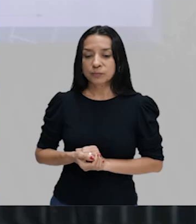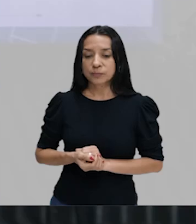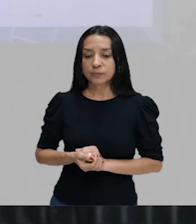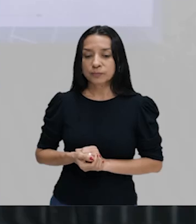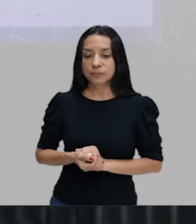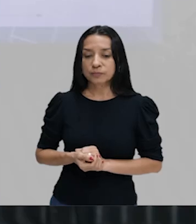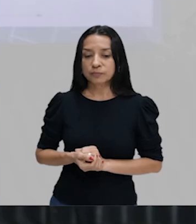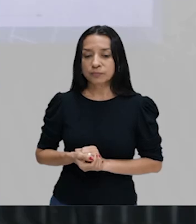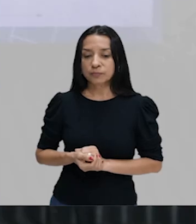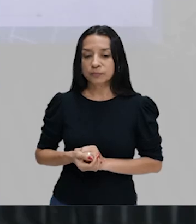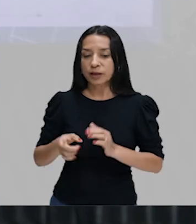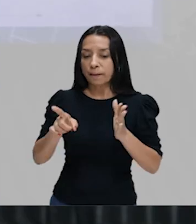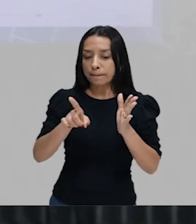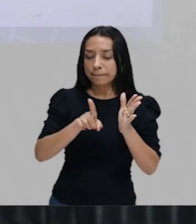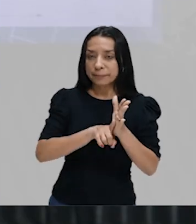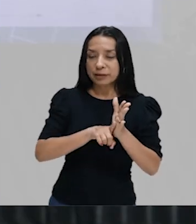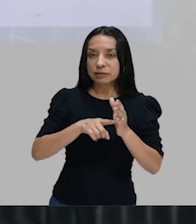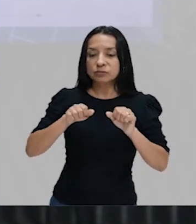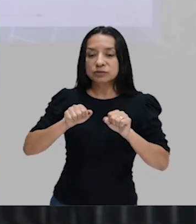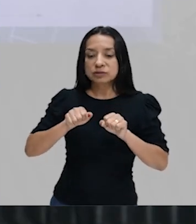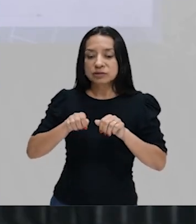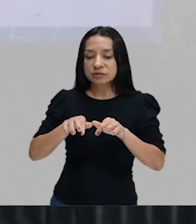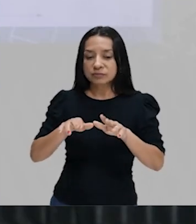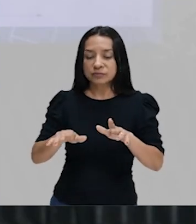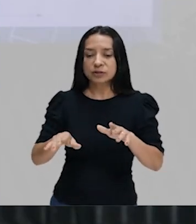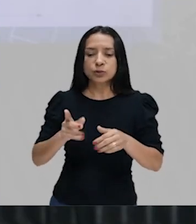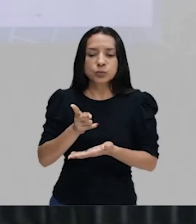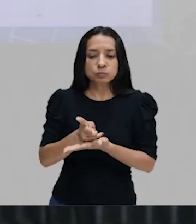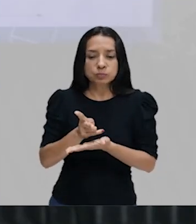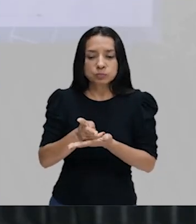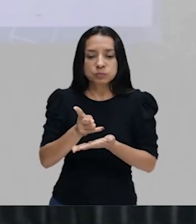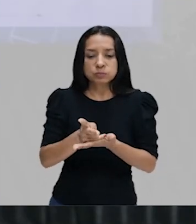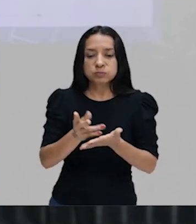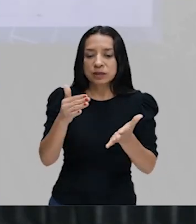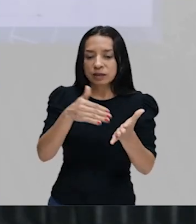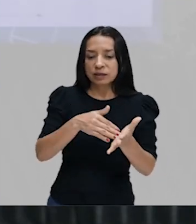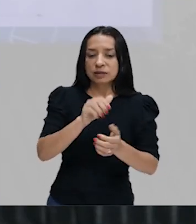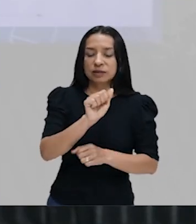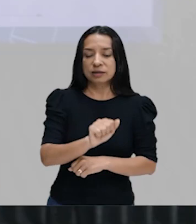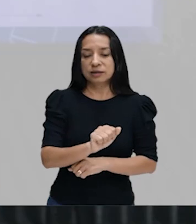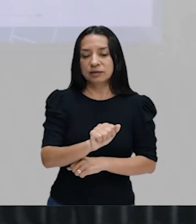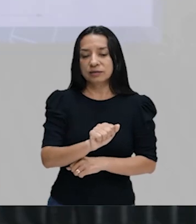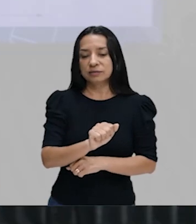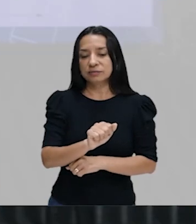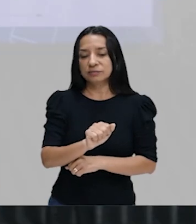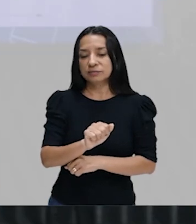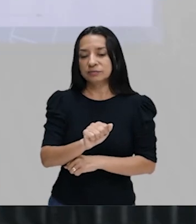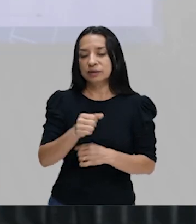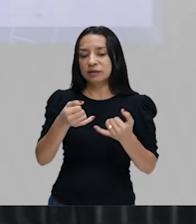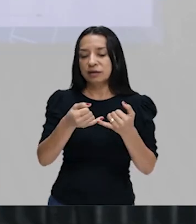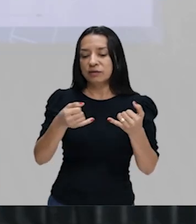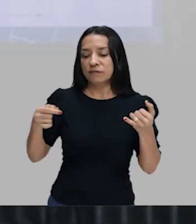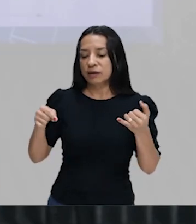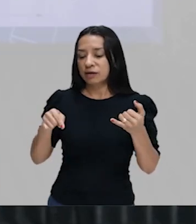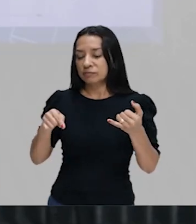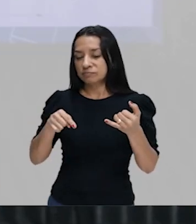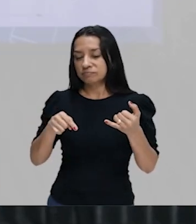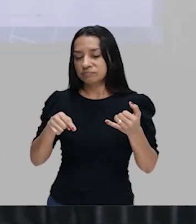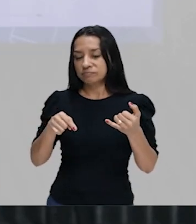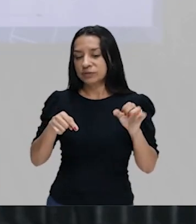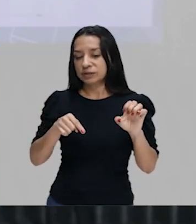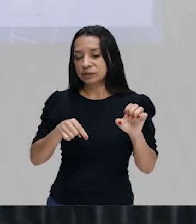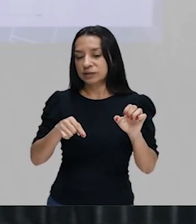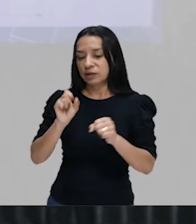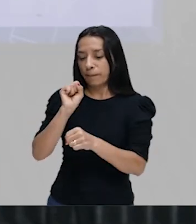Menos infinito até A. Aqui, né, ele vem da nossa esquerda e para no